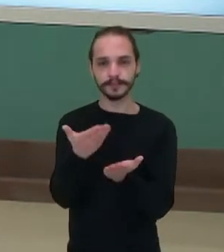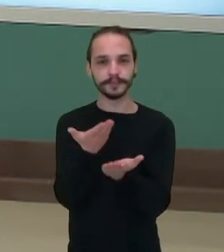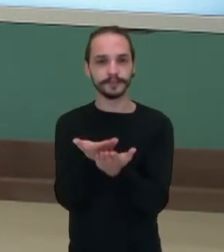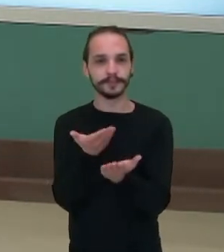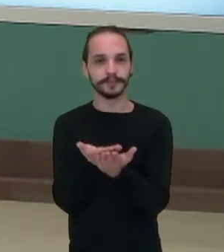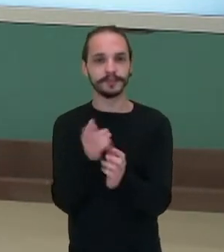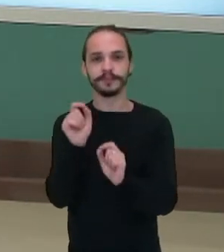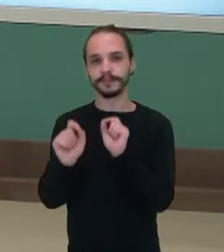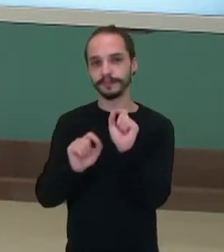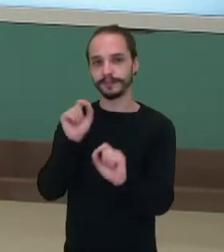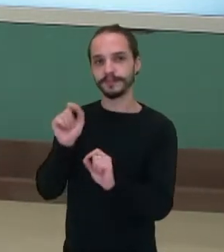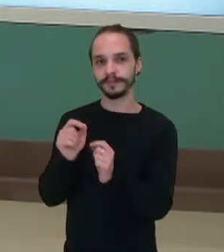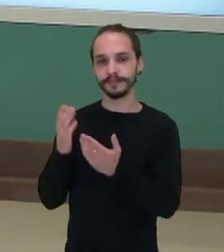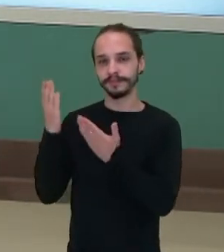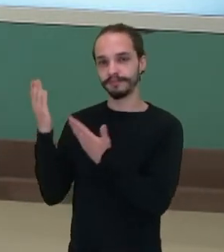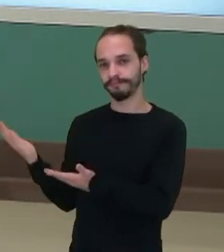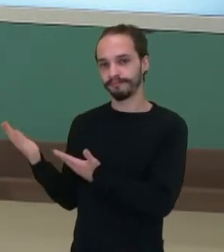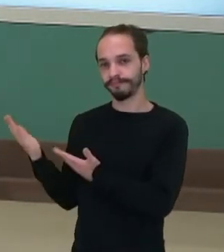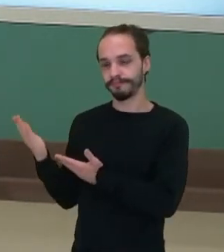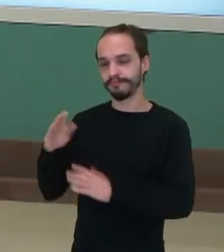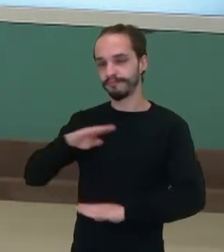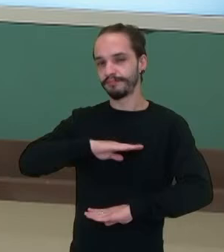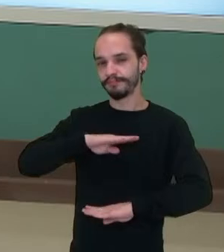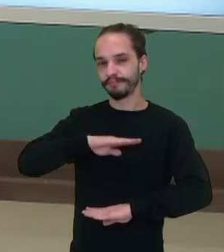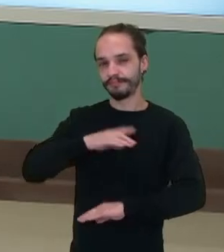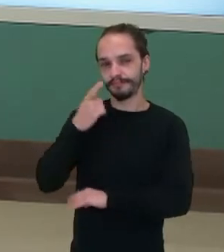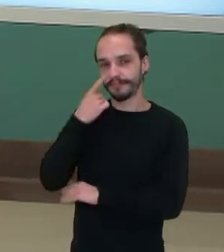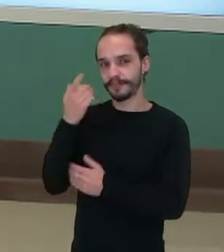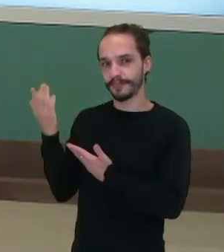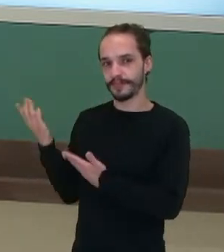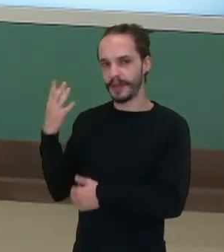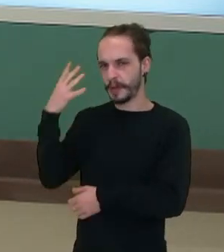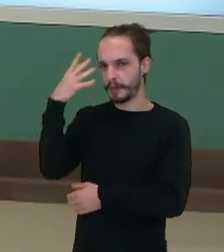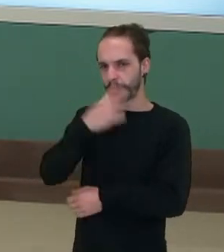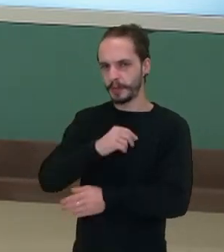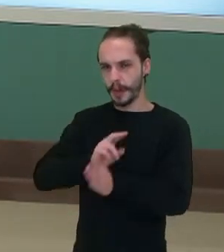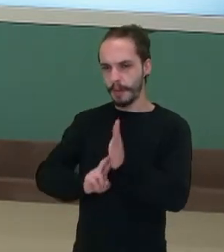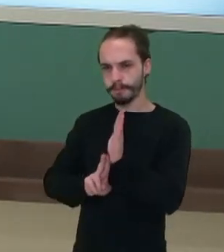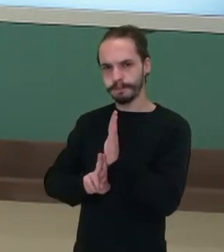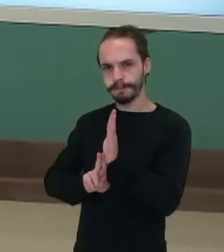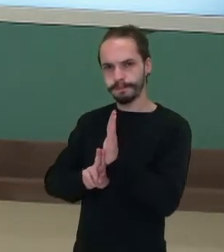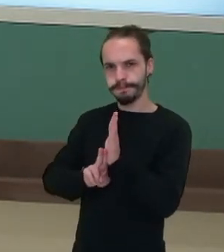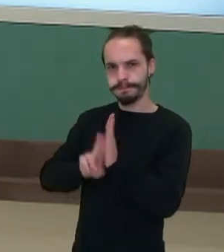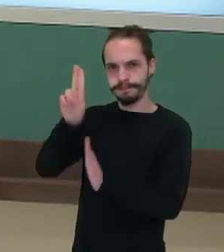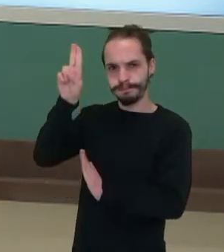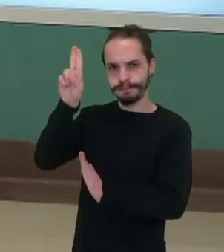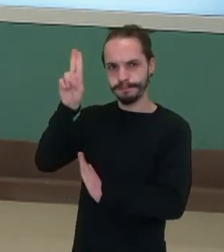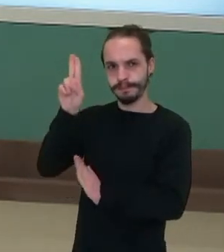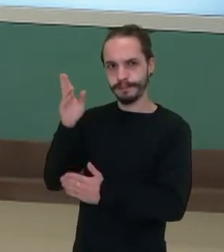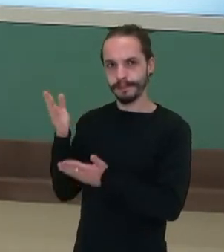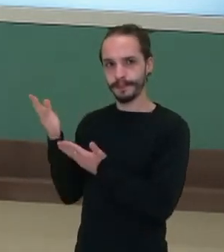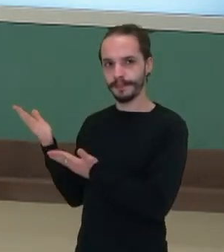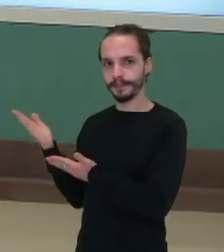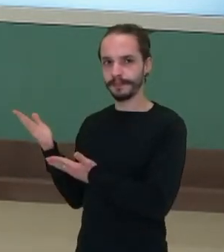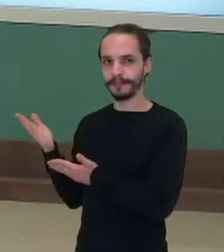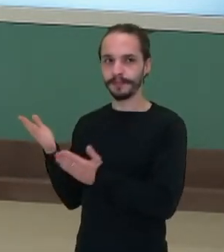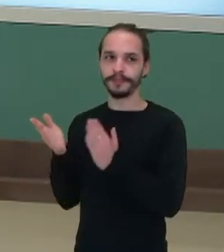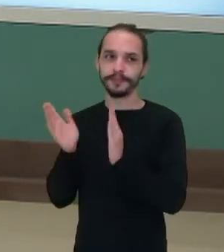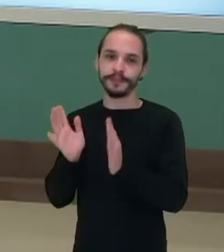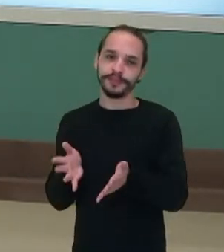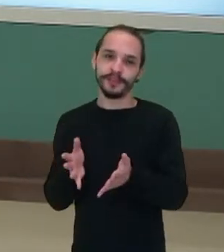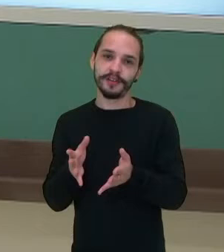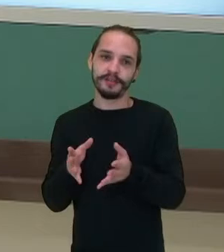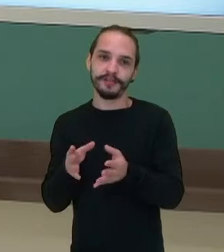praxe, através de uma situação-problema. Então, veja que bonito, né, o lançamento aqui, né, do falecido